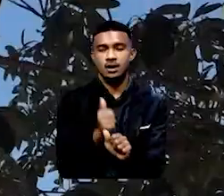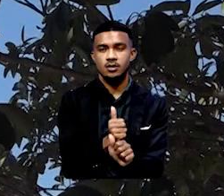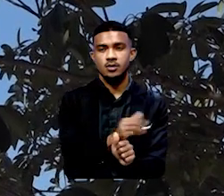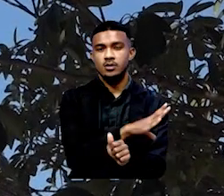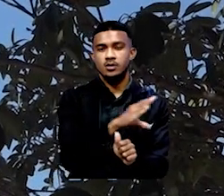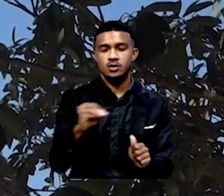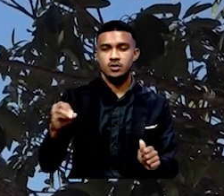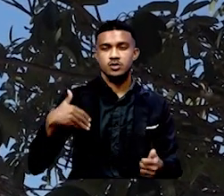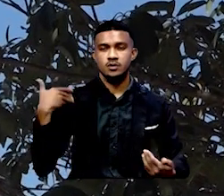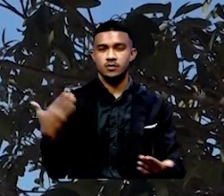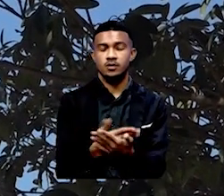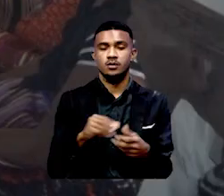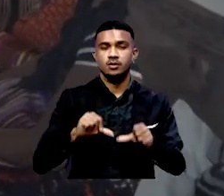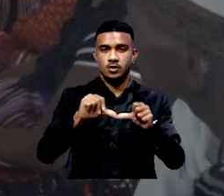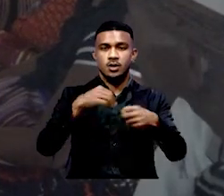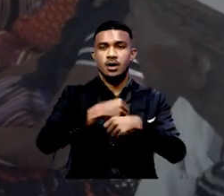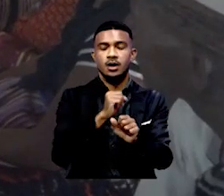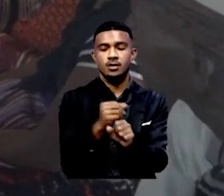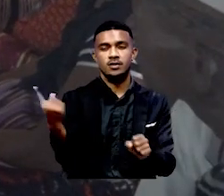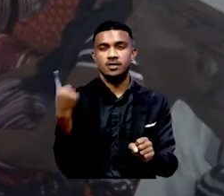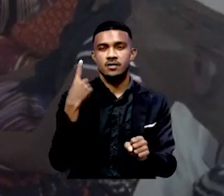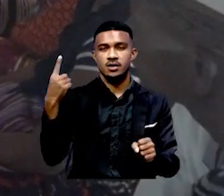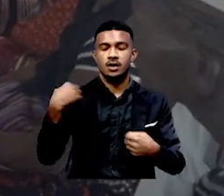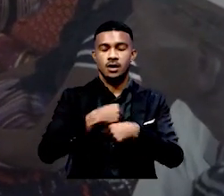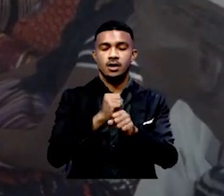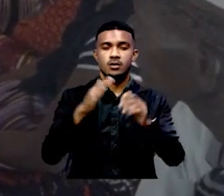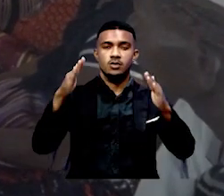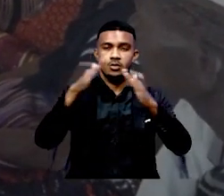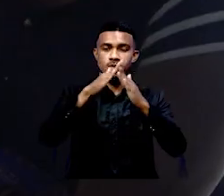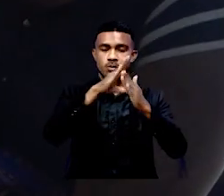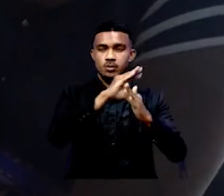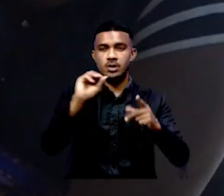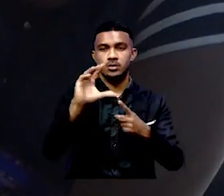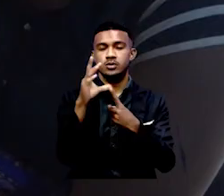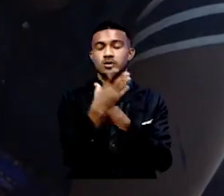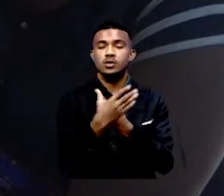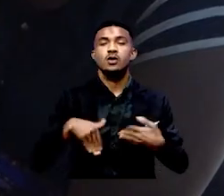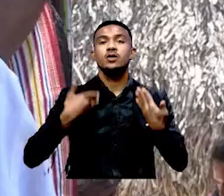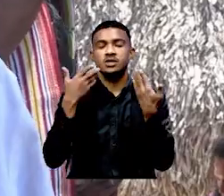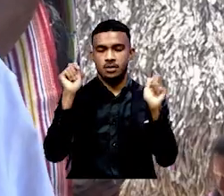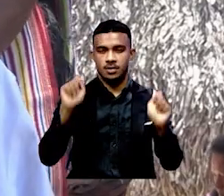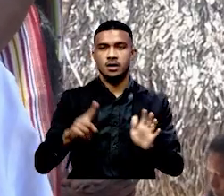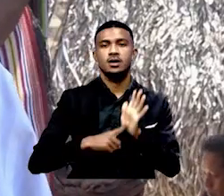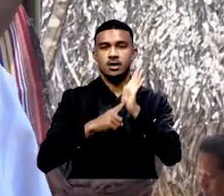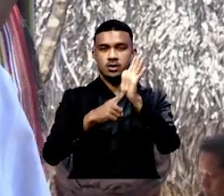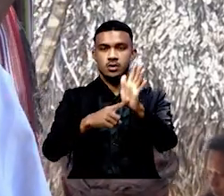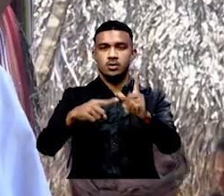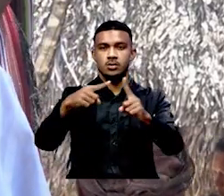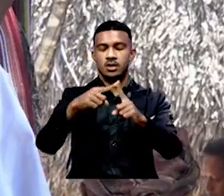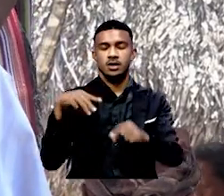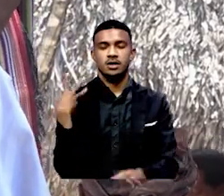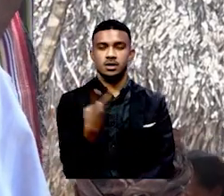continua halo na fati hori hari uma lição ida né ou em sama que bele hatudo ba